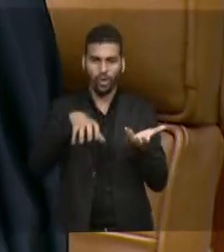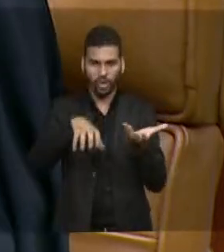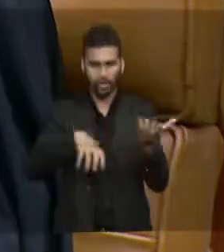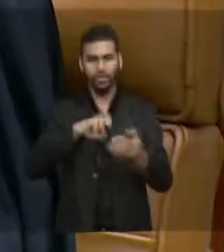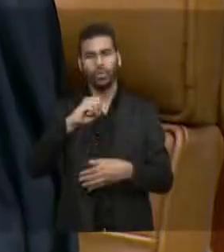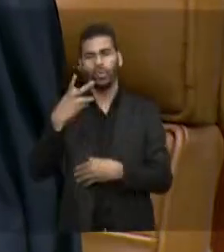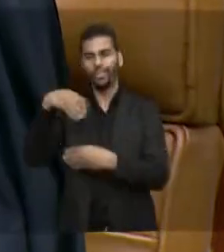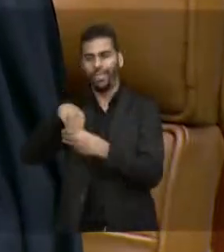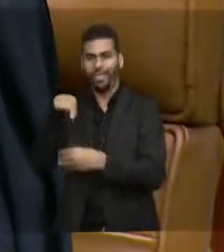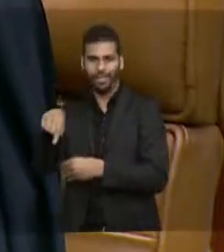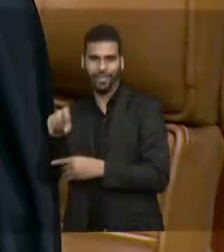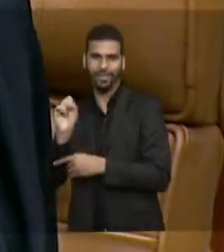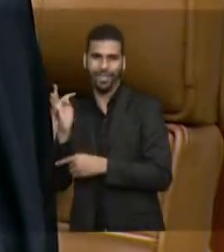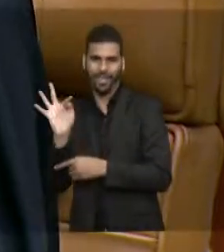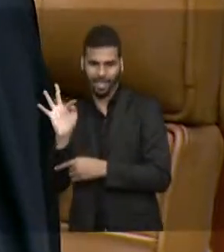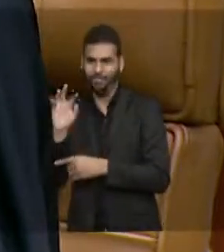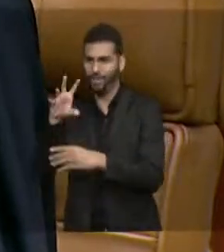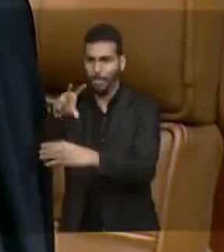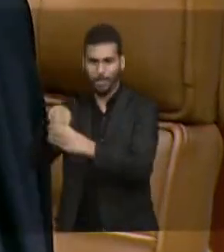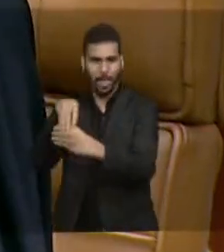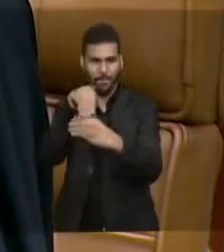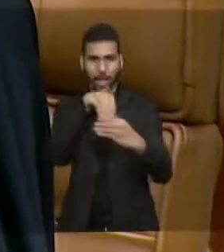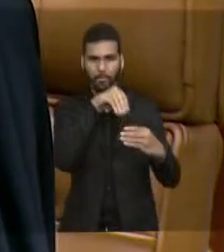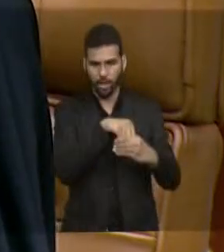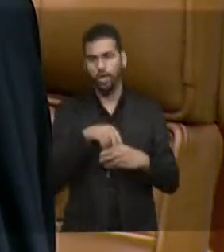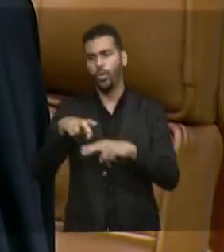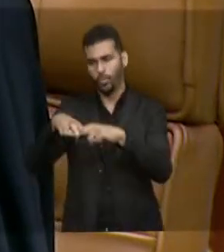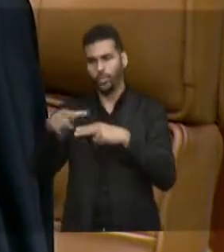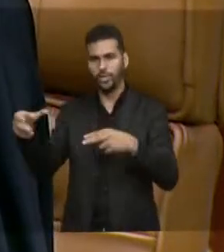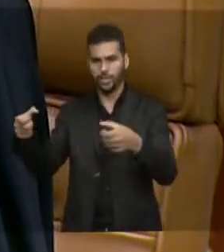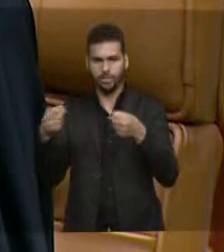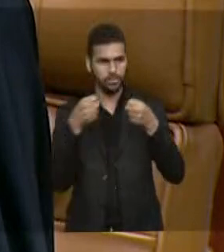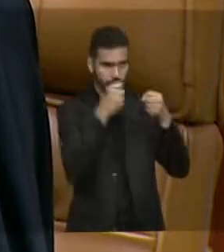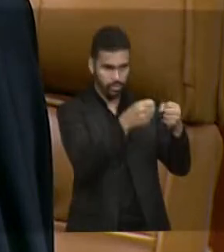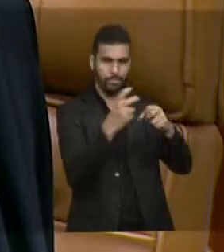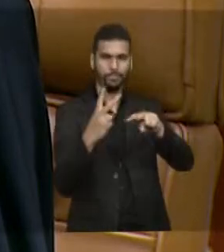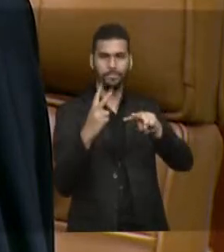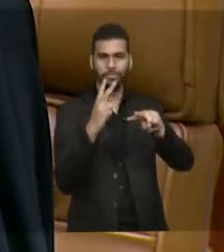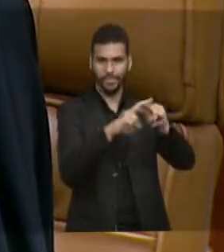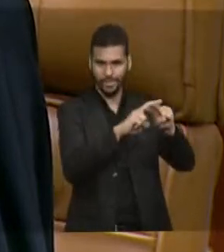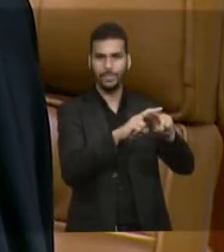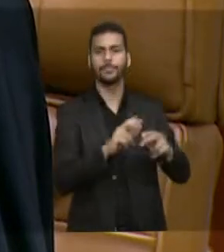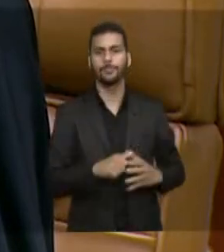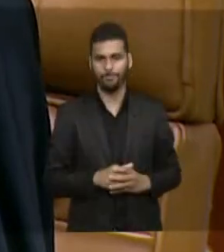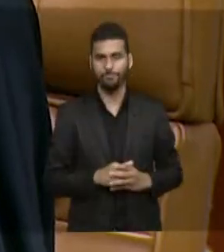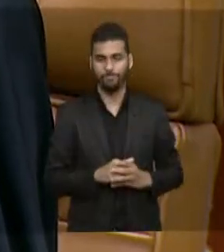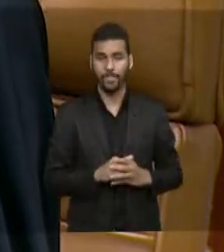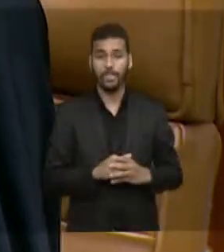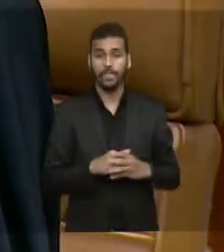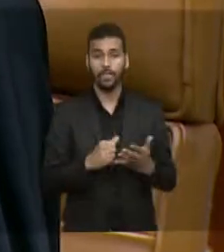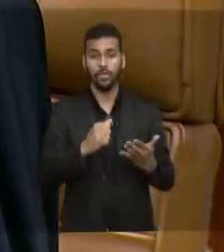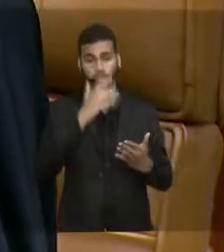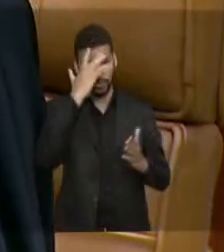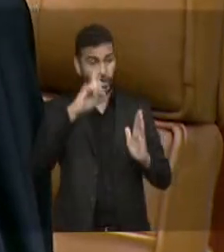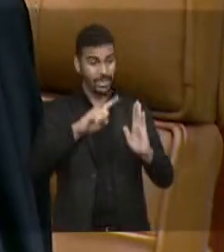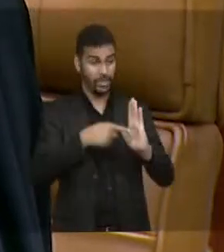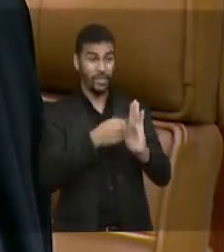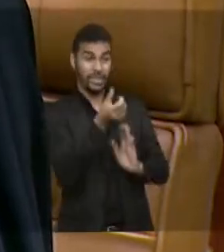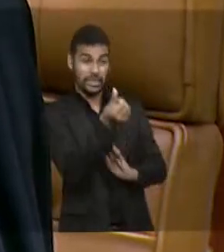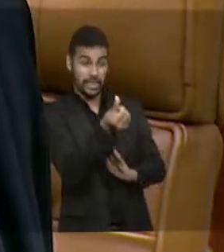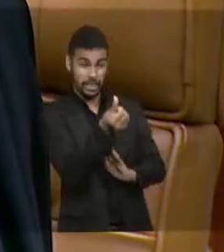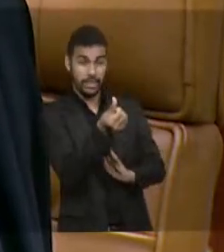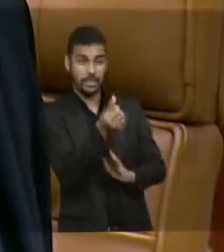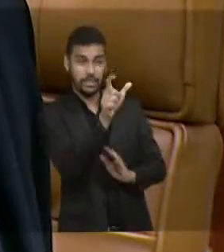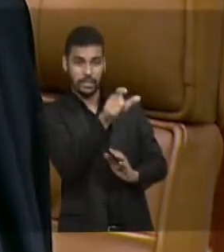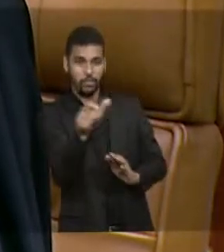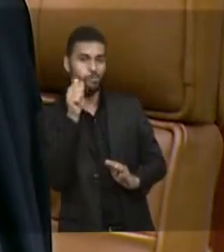graves agora em seis casos as pessoas elas denunciadas aqui são seis casos de